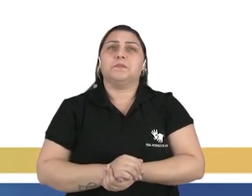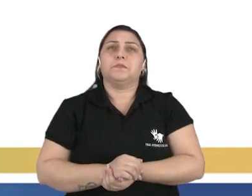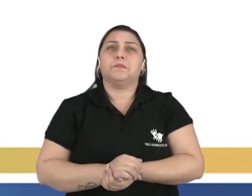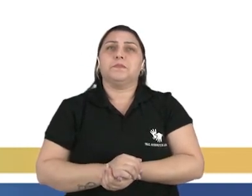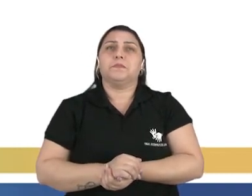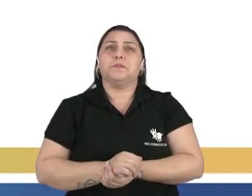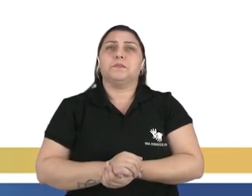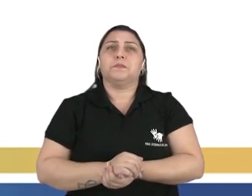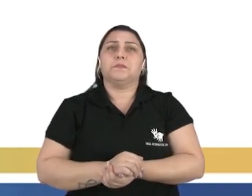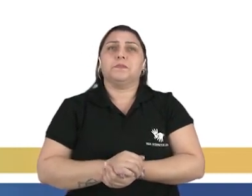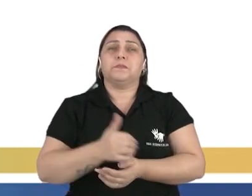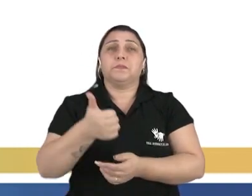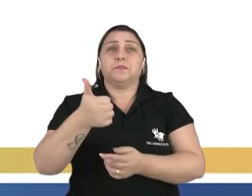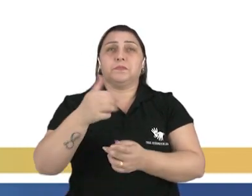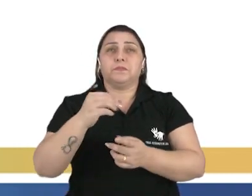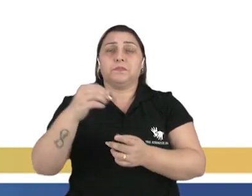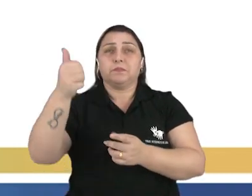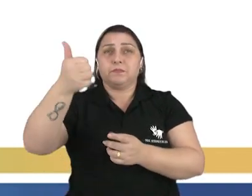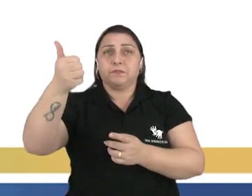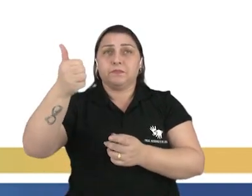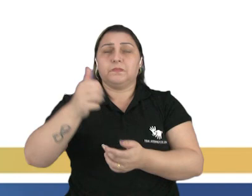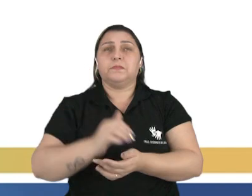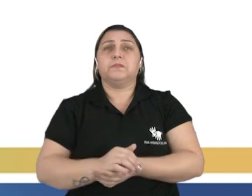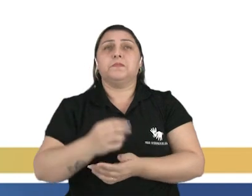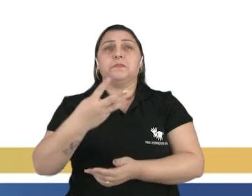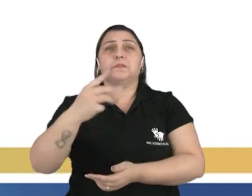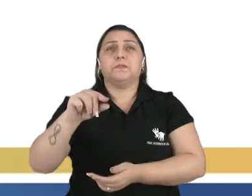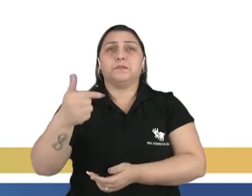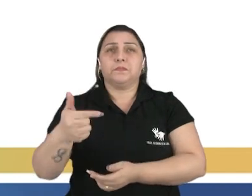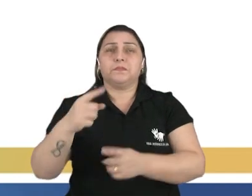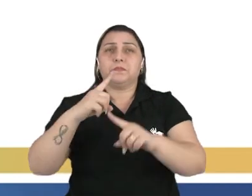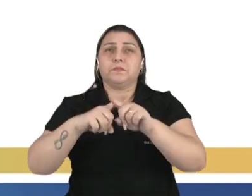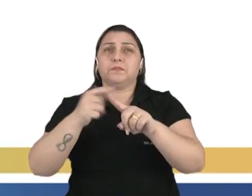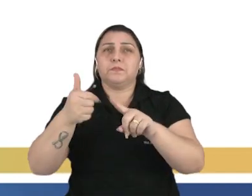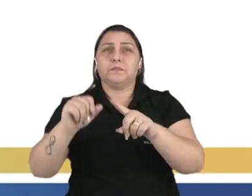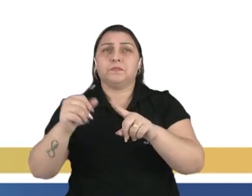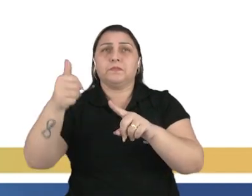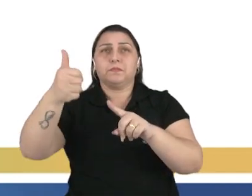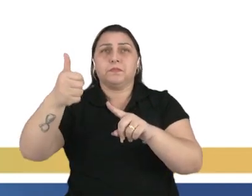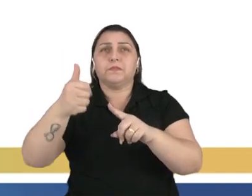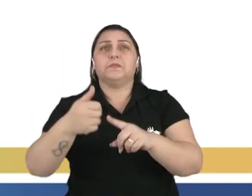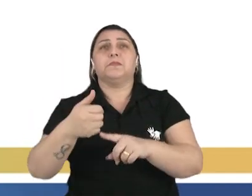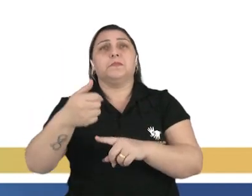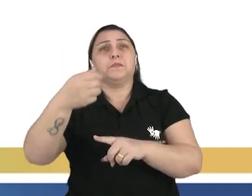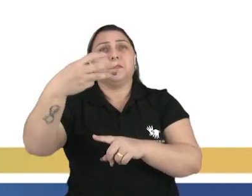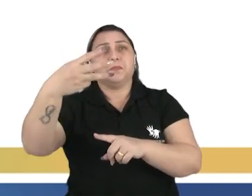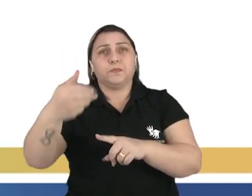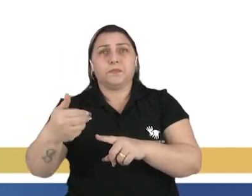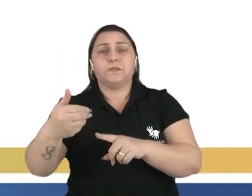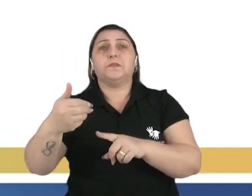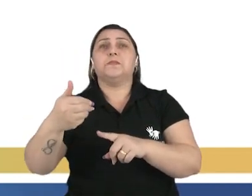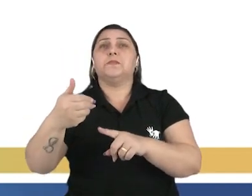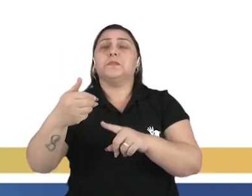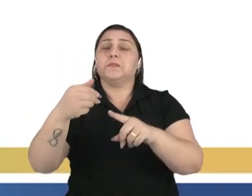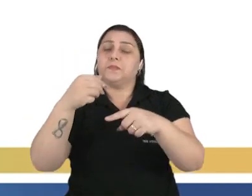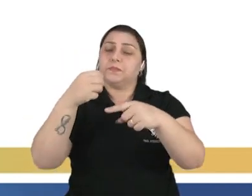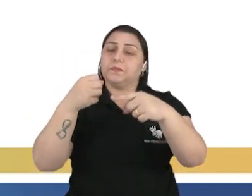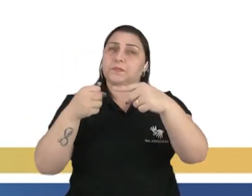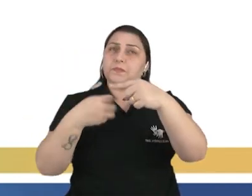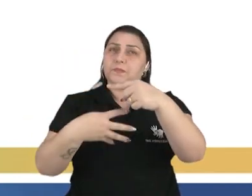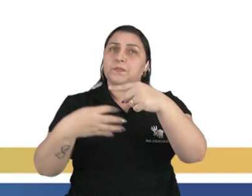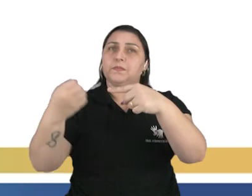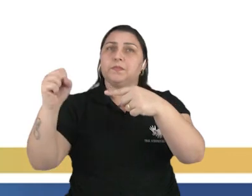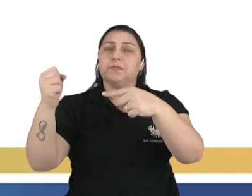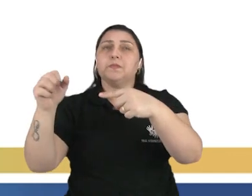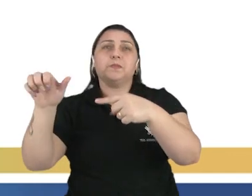aí dá 10 elevado a 1. Então fica 3,2 vezes 10, né? Que vai dar 32, que dividido por 4 dá 8.